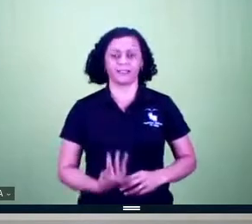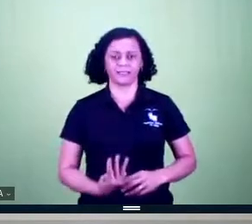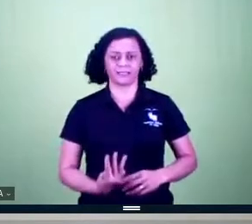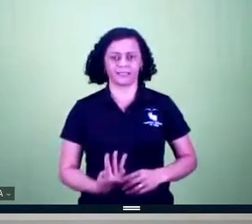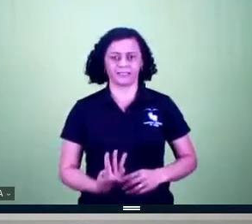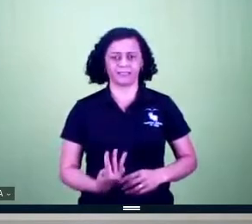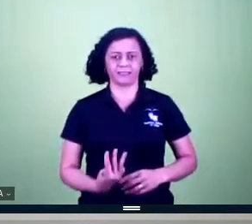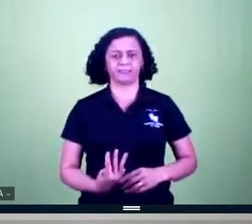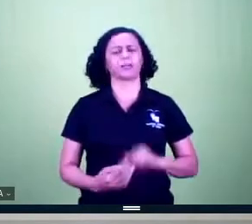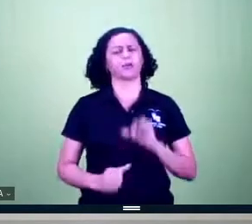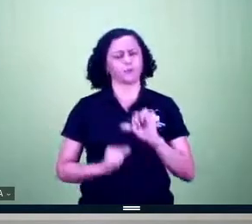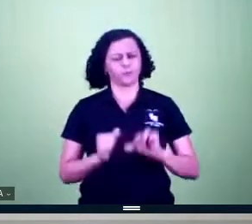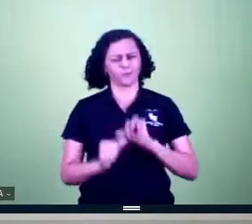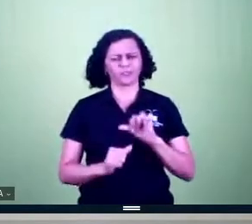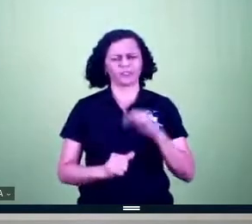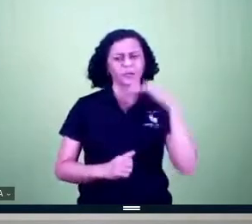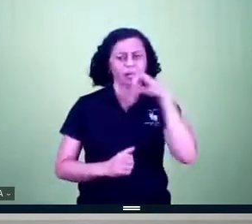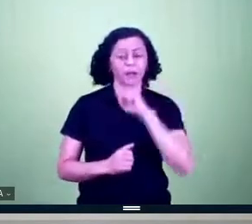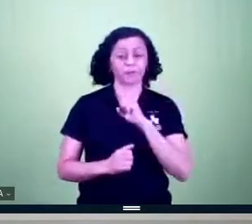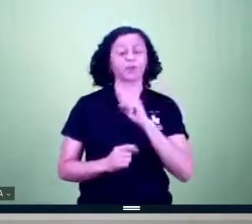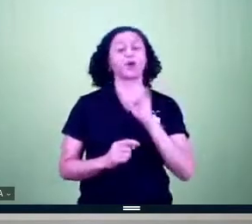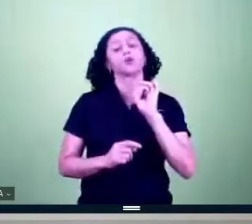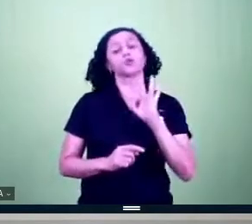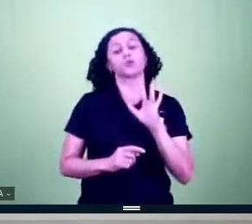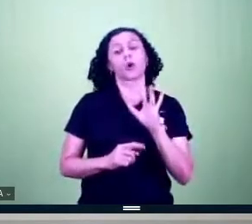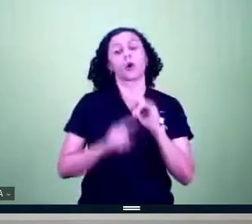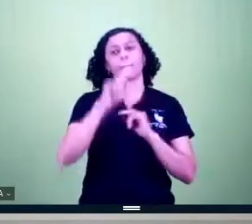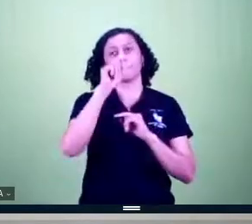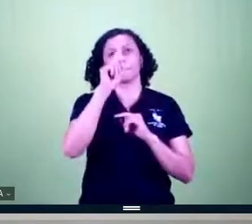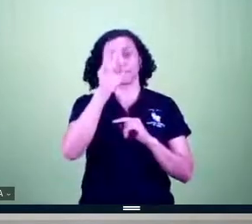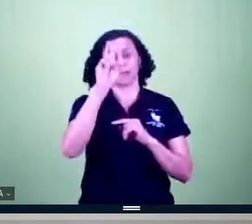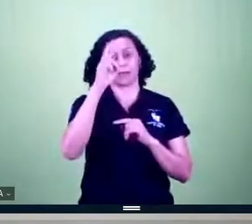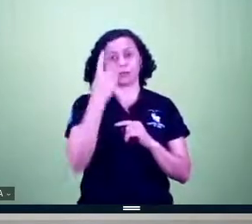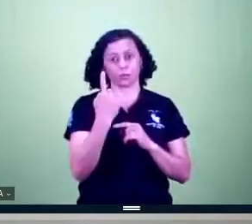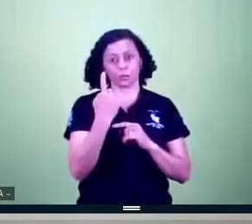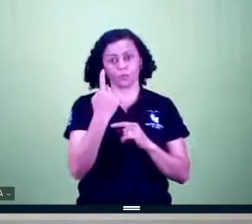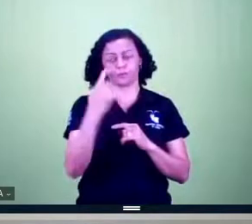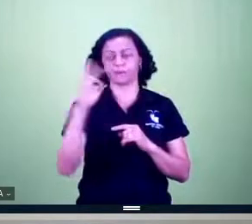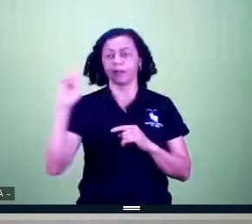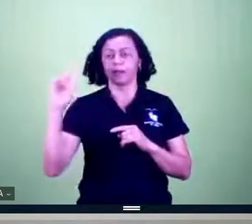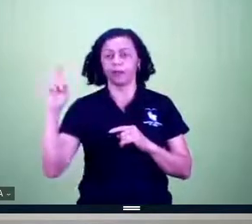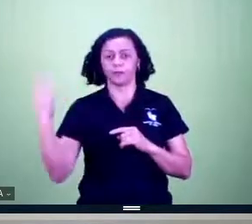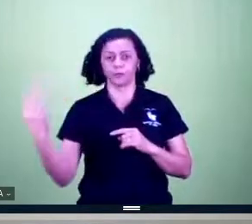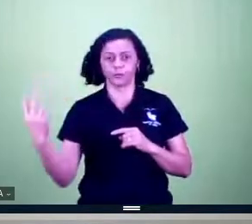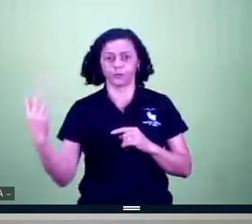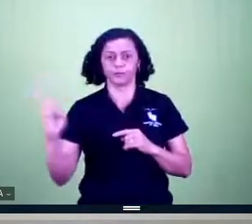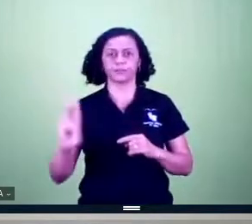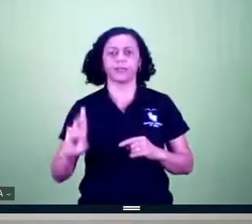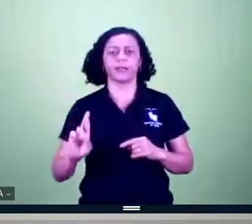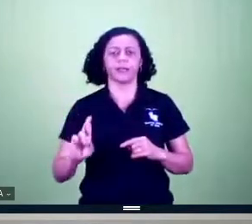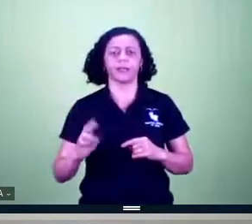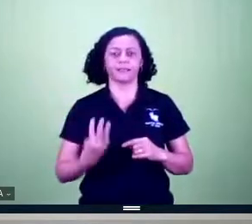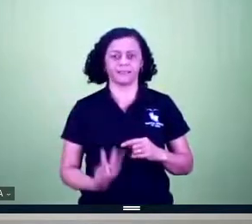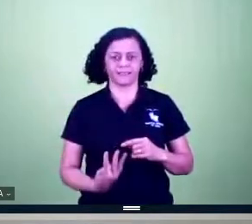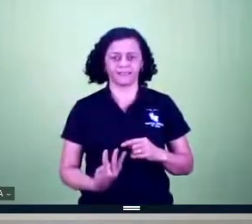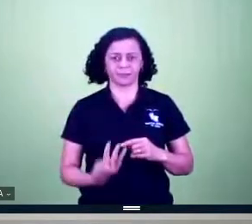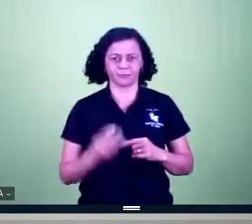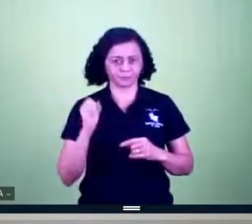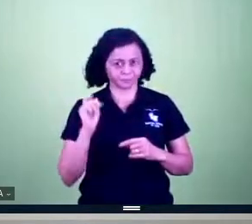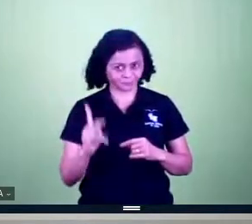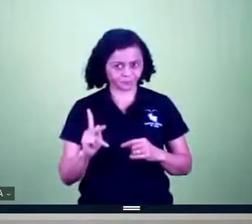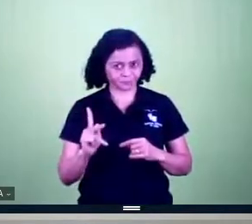operação aqui de última hora, só para seguir a sequência, né? R1, resistor 2 e resistor 3. Bacana?